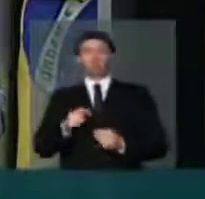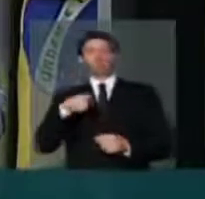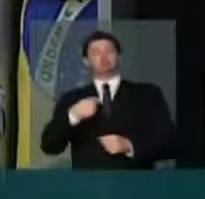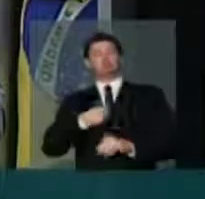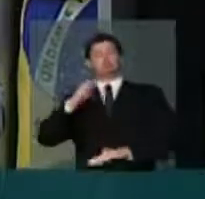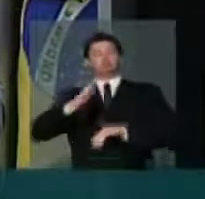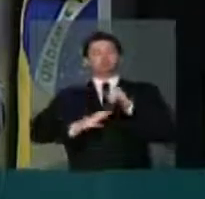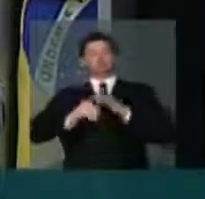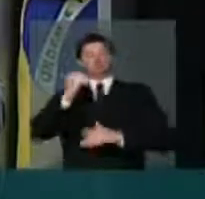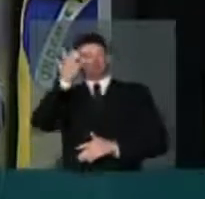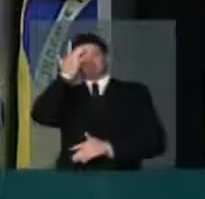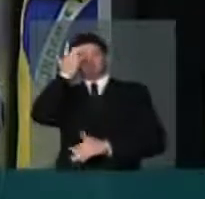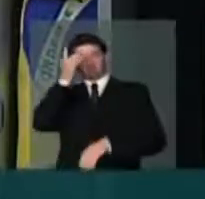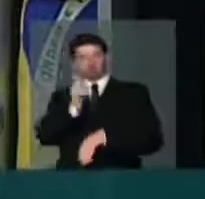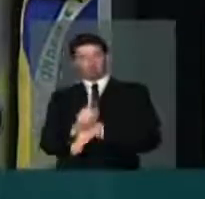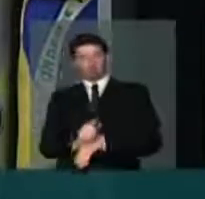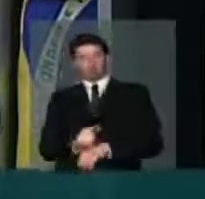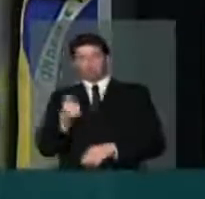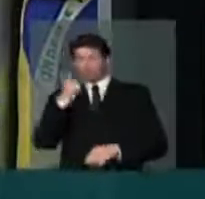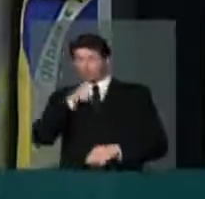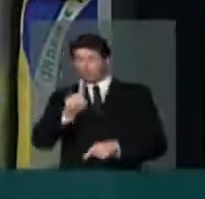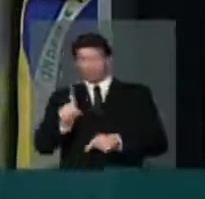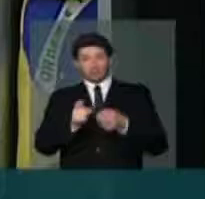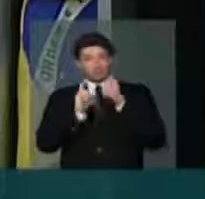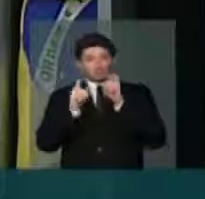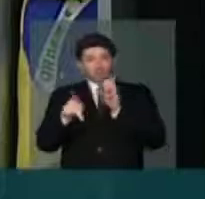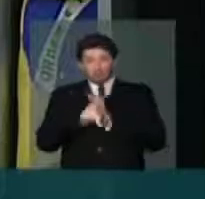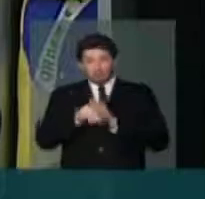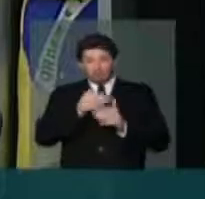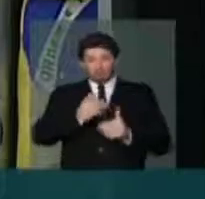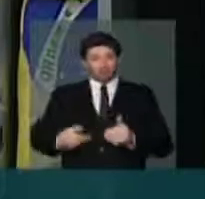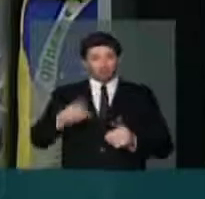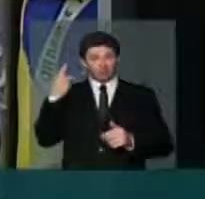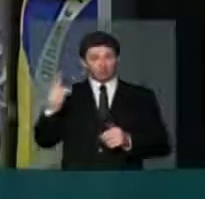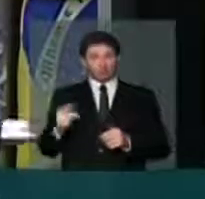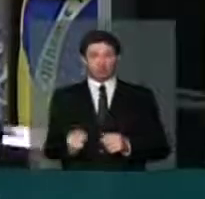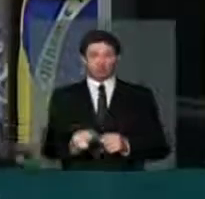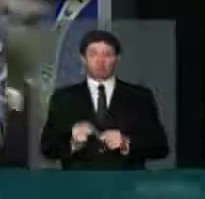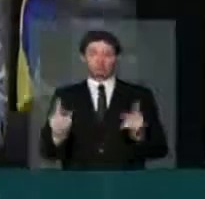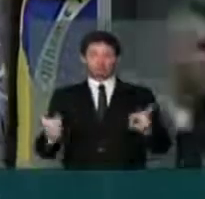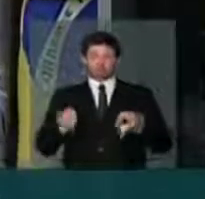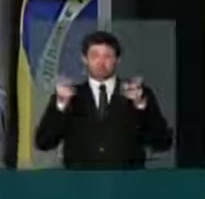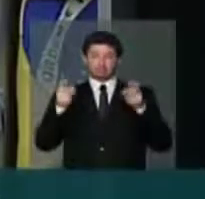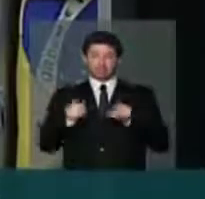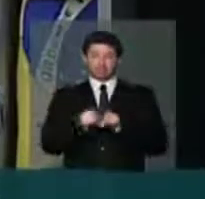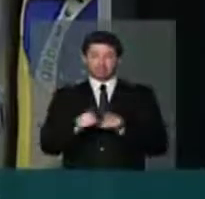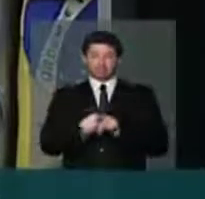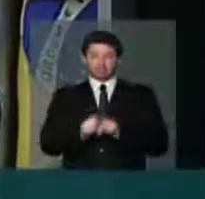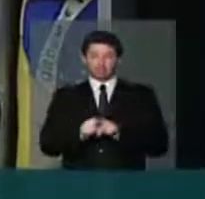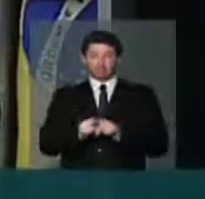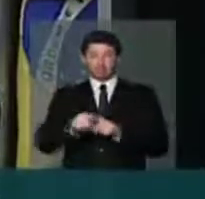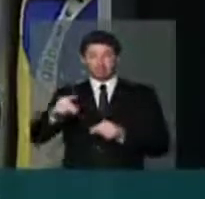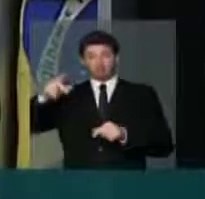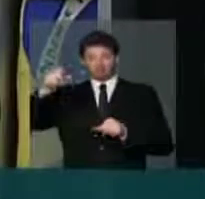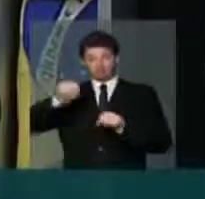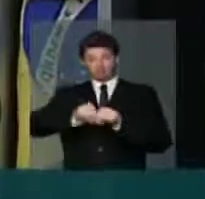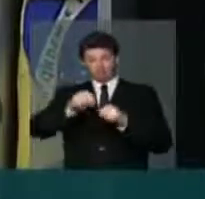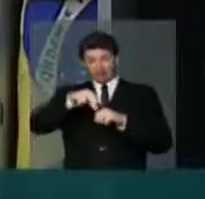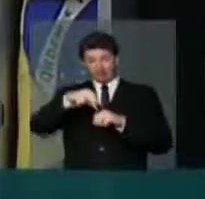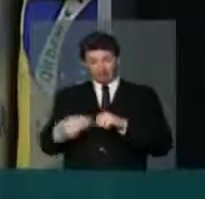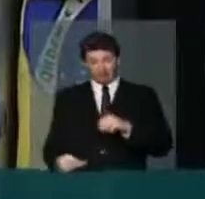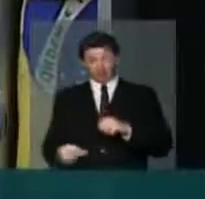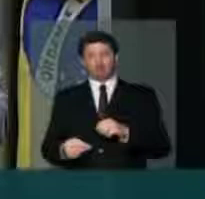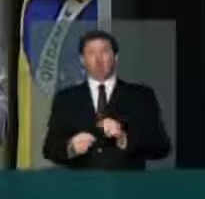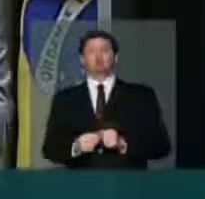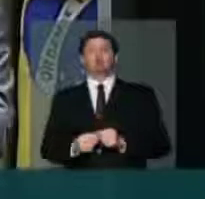supergerente, gerenciar seu próprio governo e perceber que o caminho para o abismo